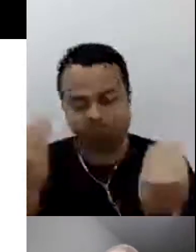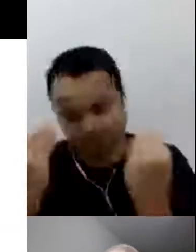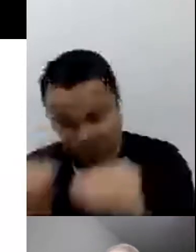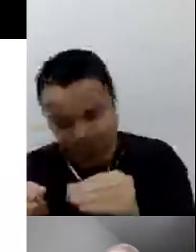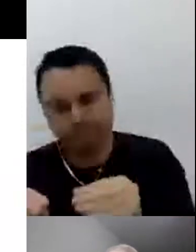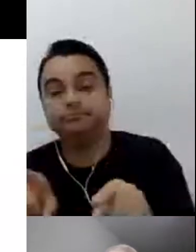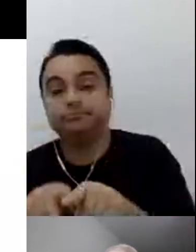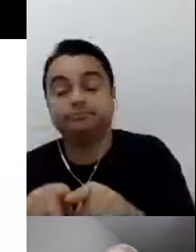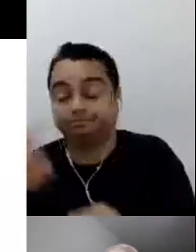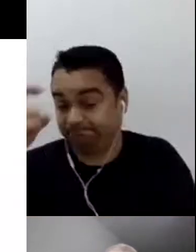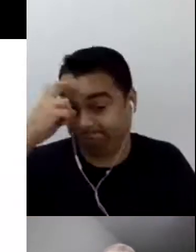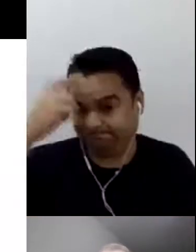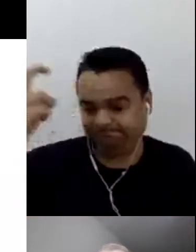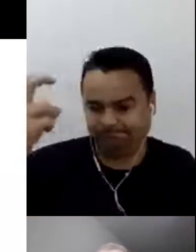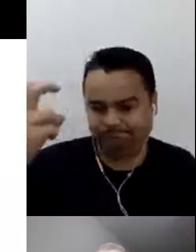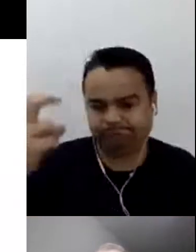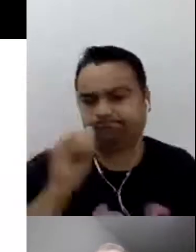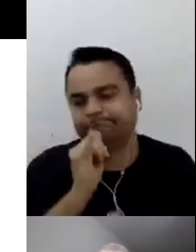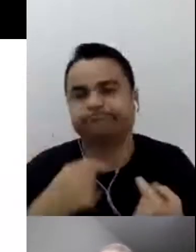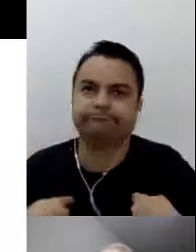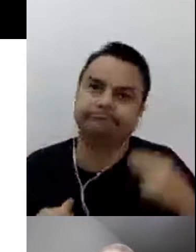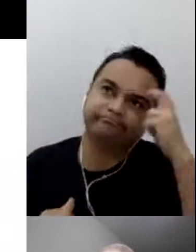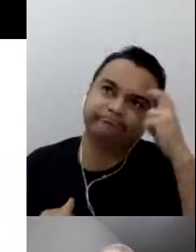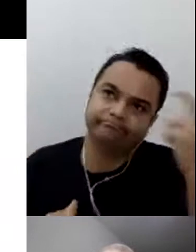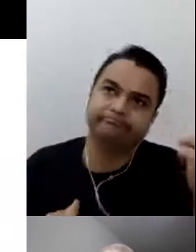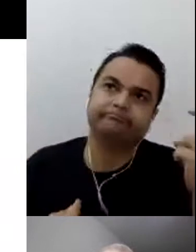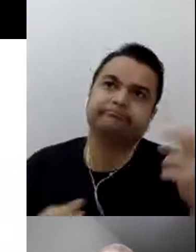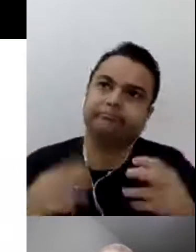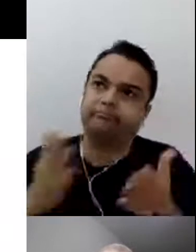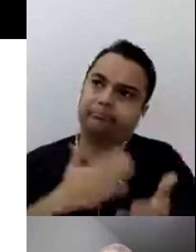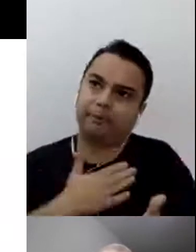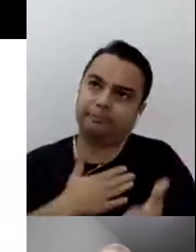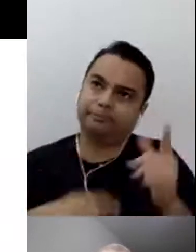o conhecimento. Então, eu tenho conhecimento da função do meu produto.